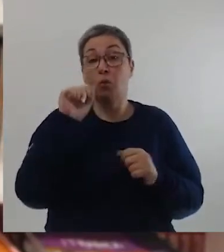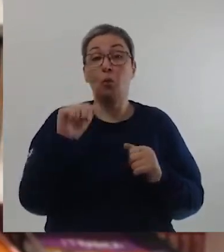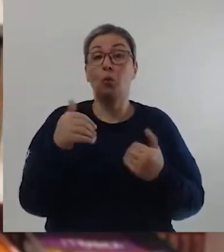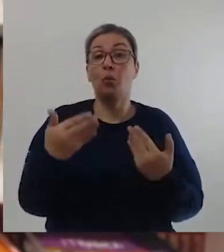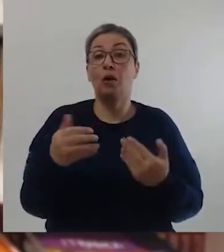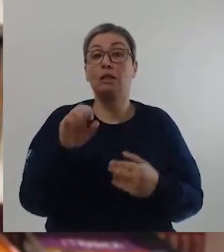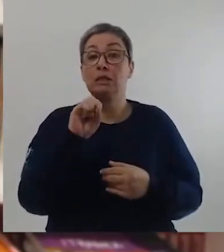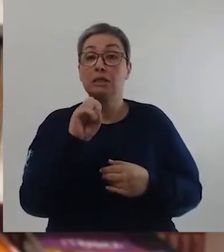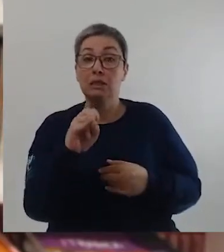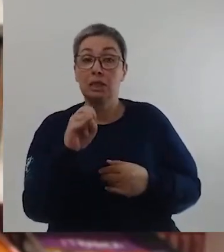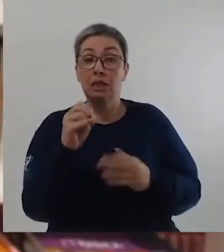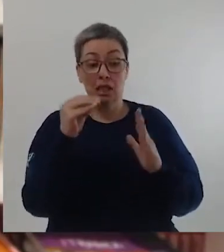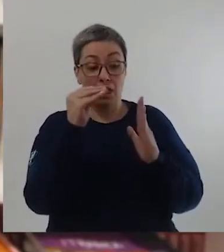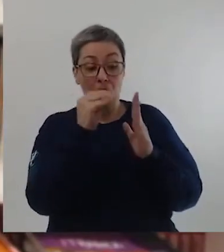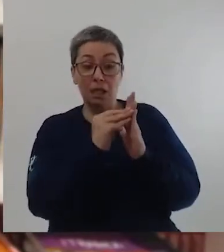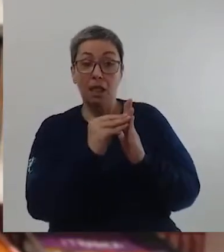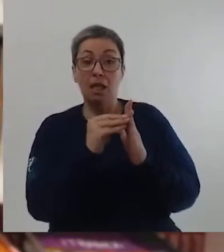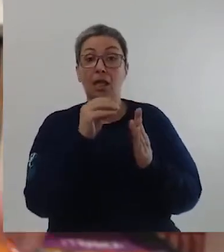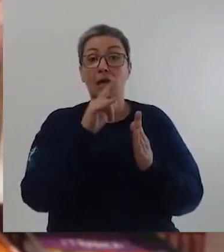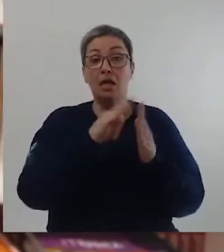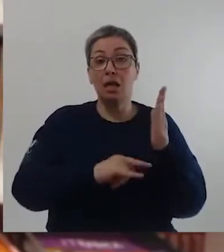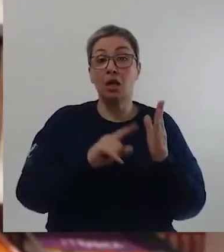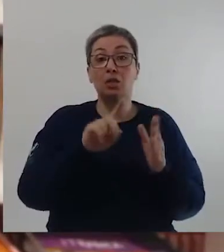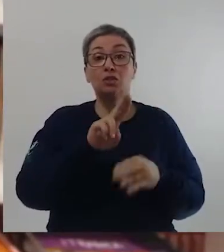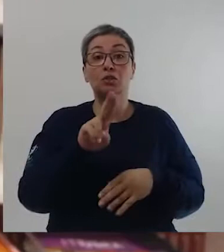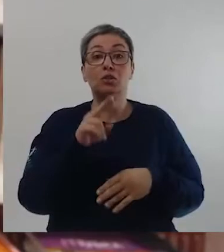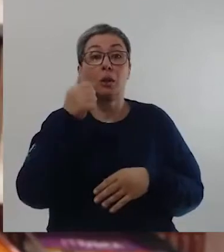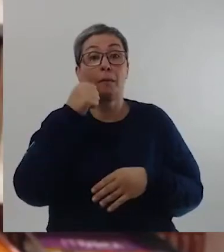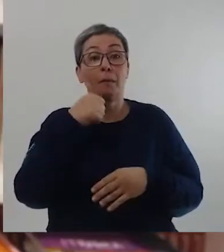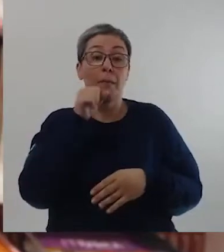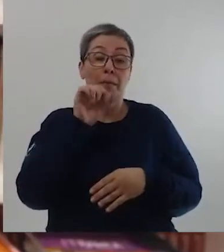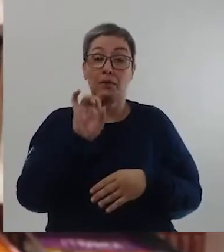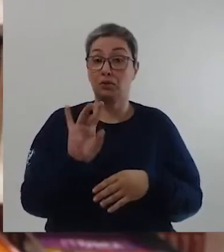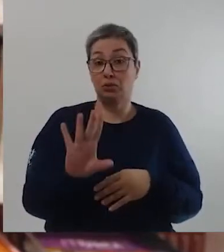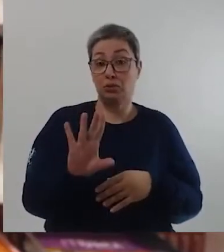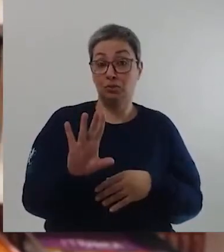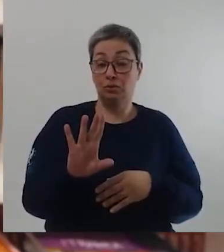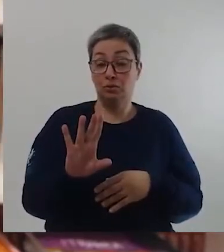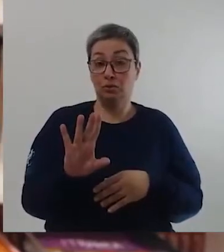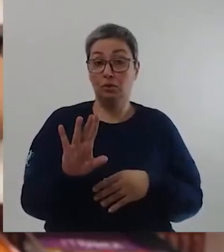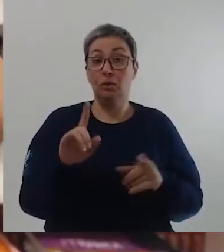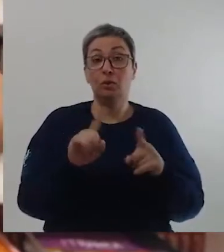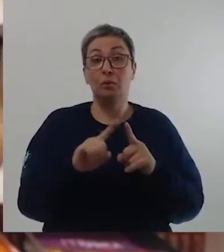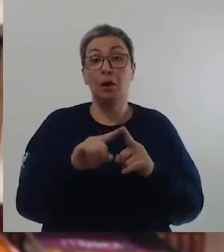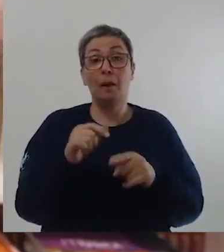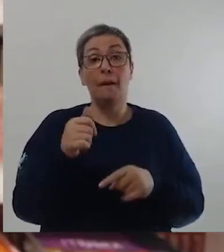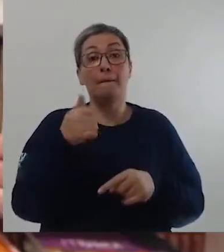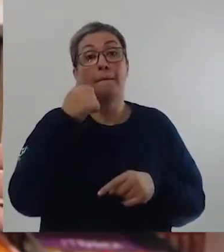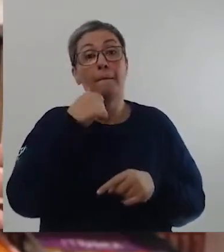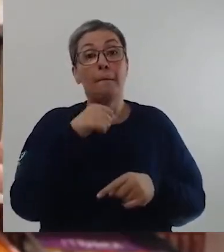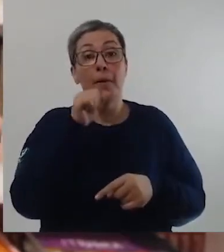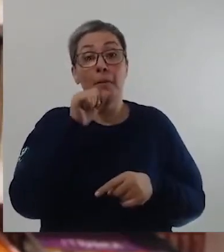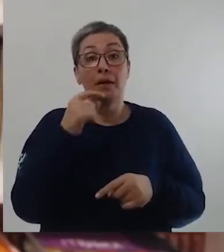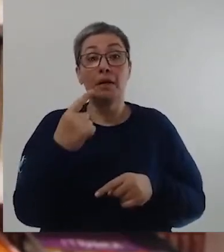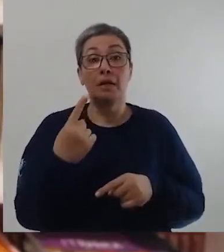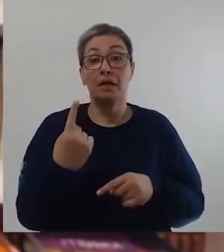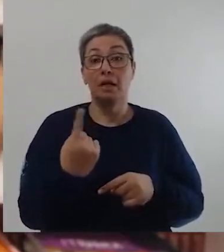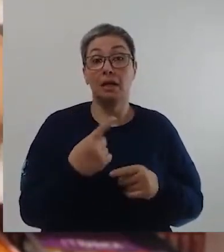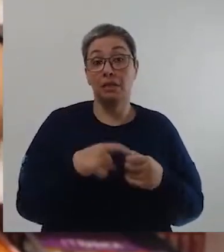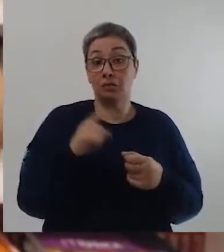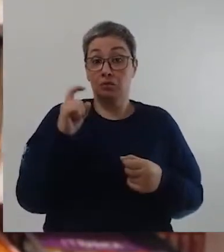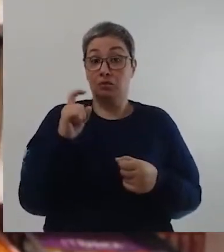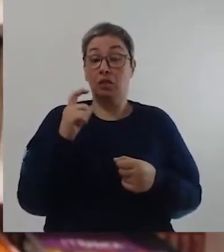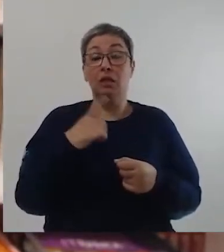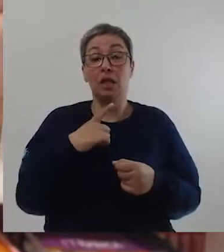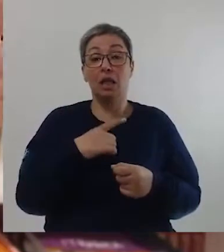quando caso conste no registro somente o nome da vai né no caso da mãe independente tá